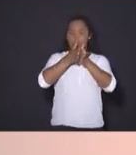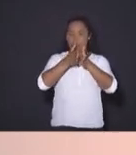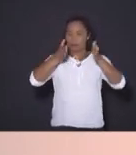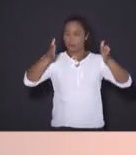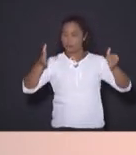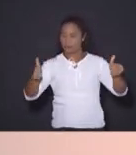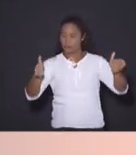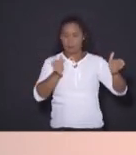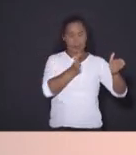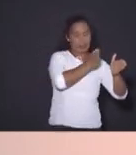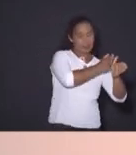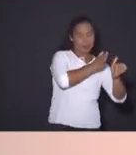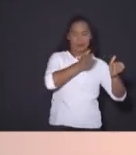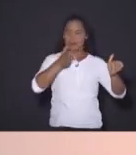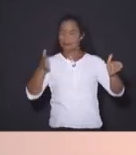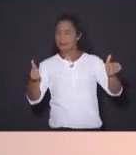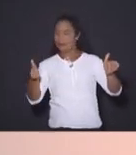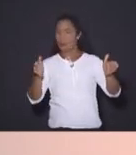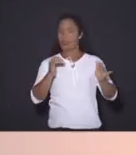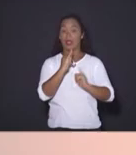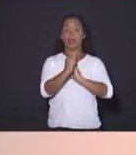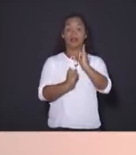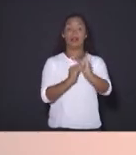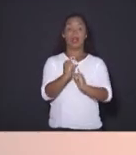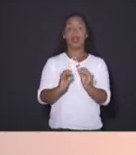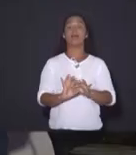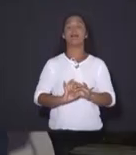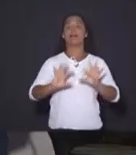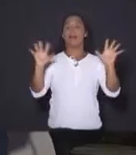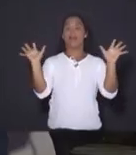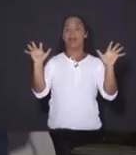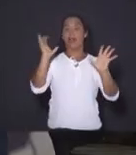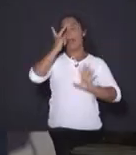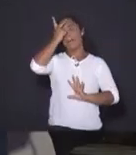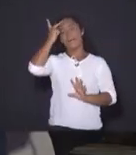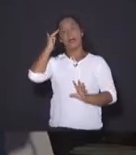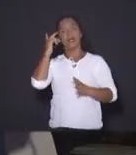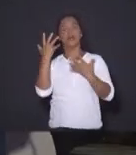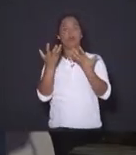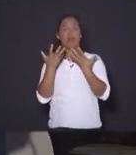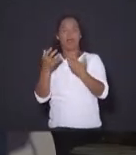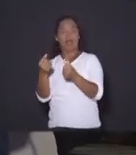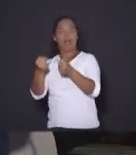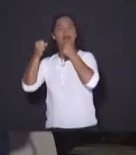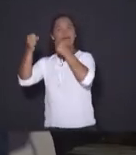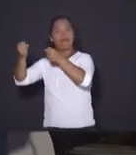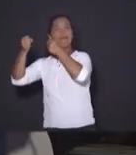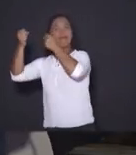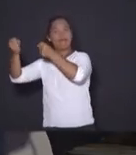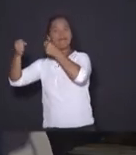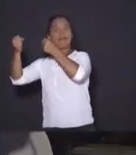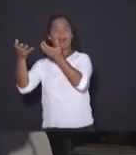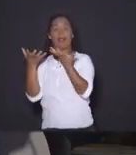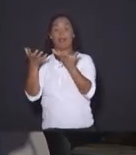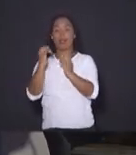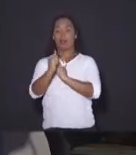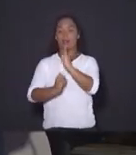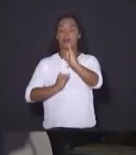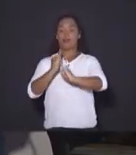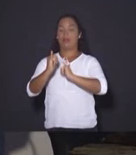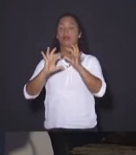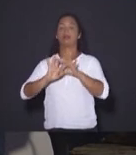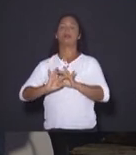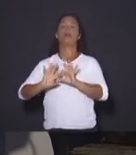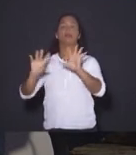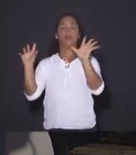relação à a a isso a internet livre às pessoas que são favoráveis ativistas em relação a um movimento na internet